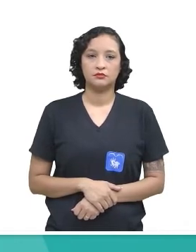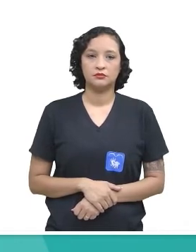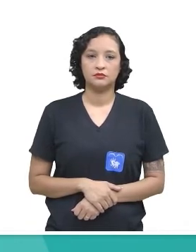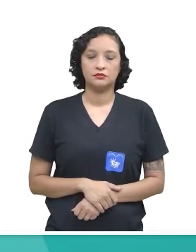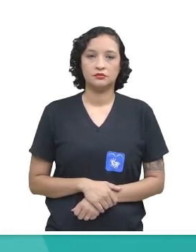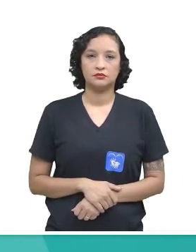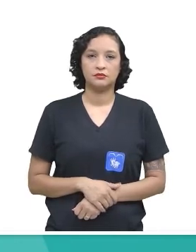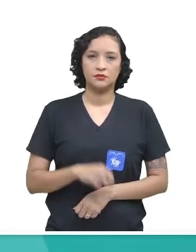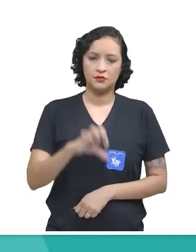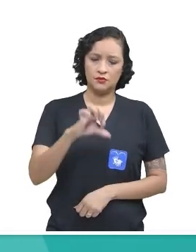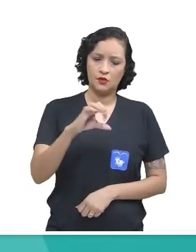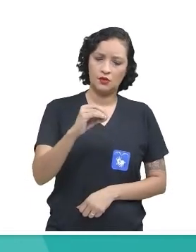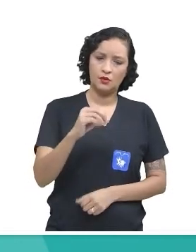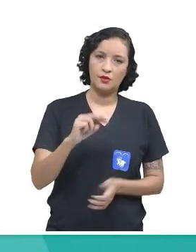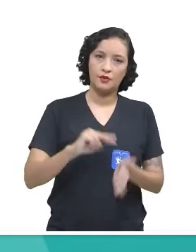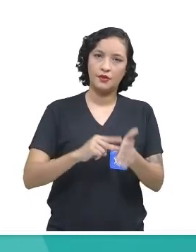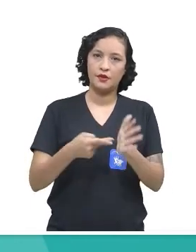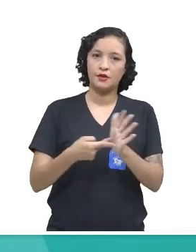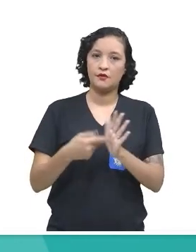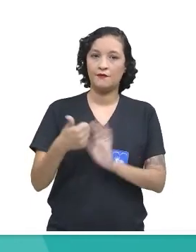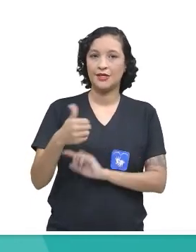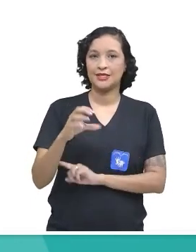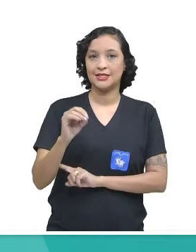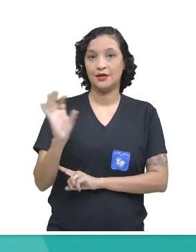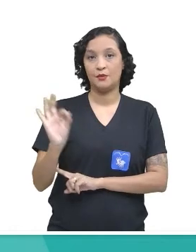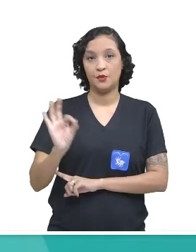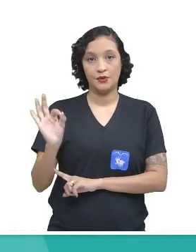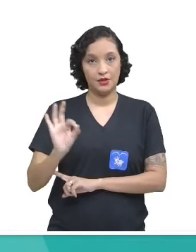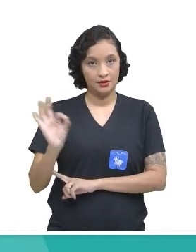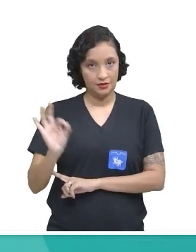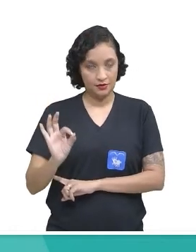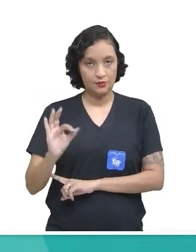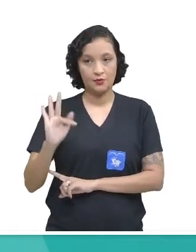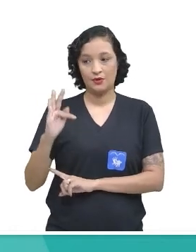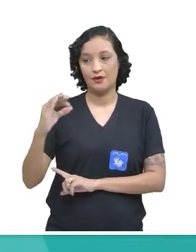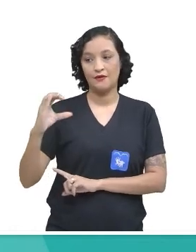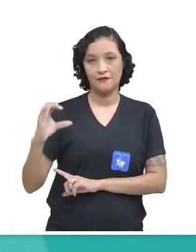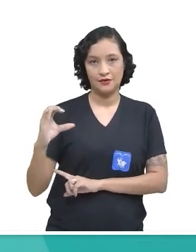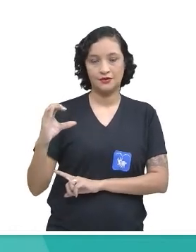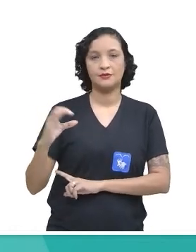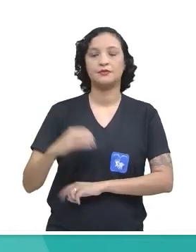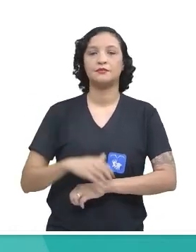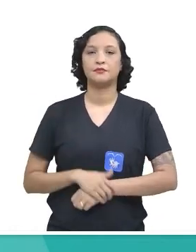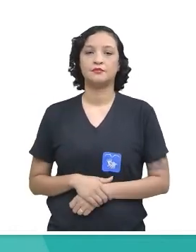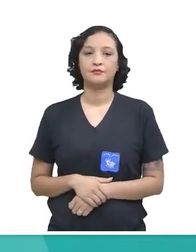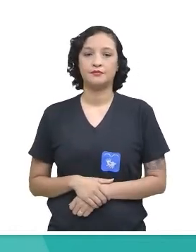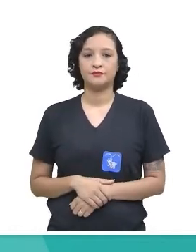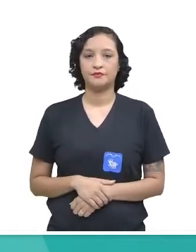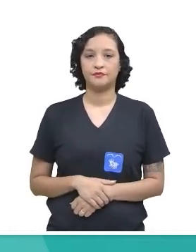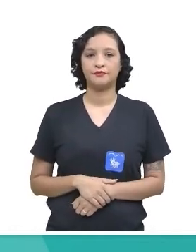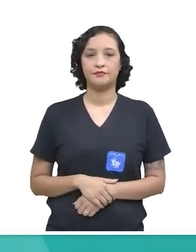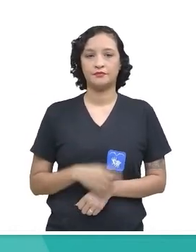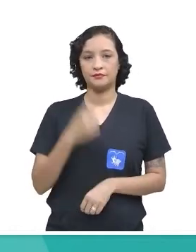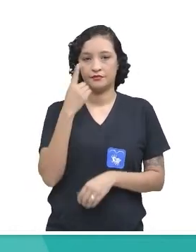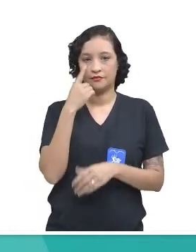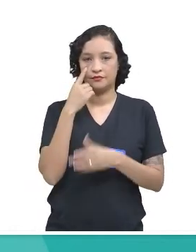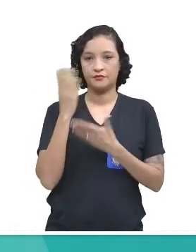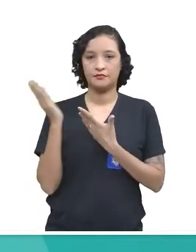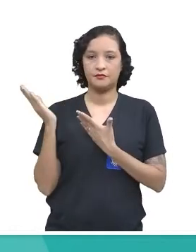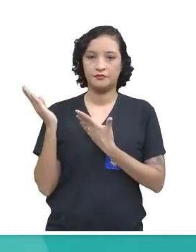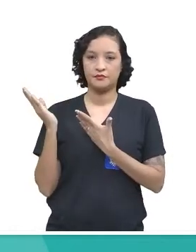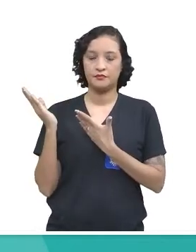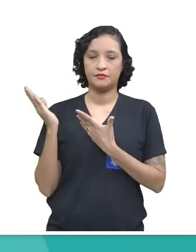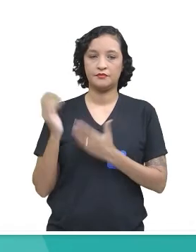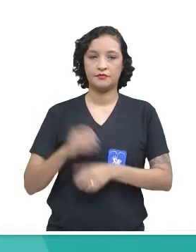quanto? Vai equivaler a 100% da frequência dela naquele momento, né? É o total ali naquele